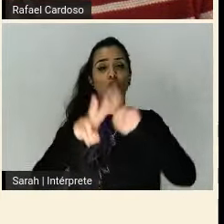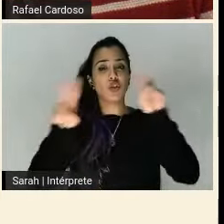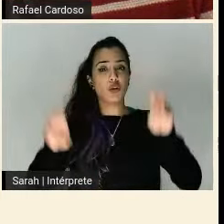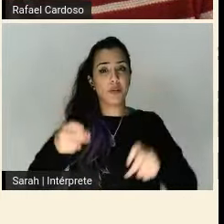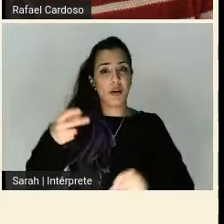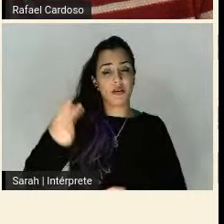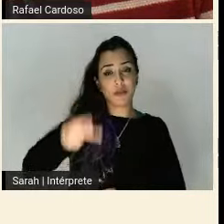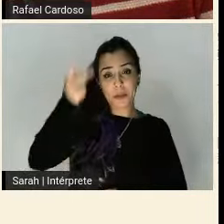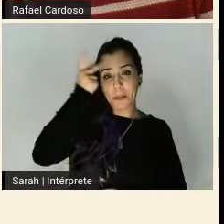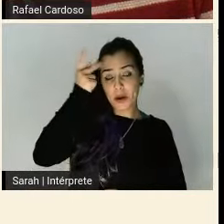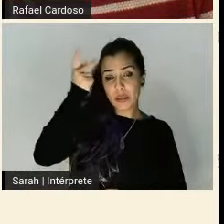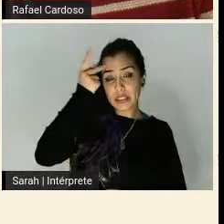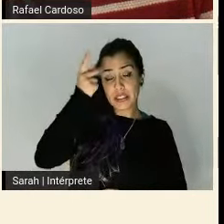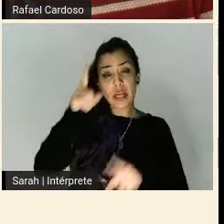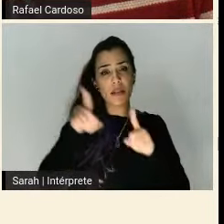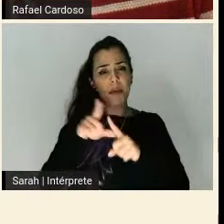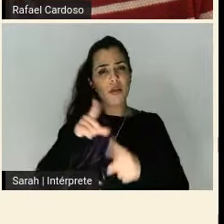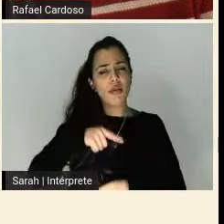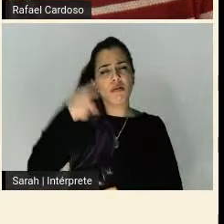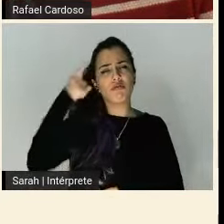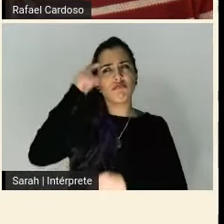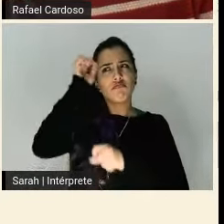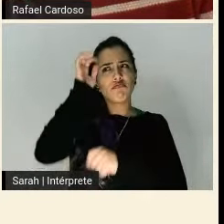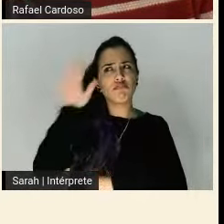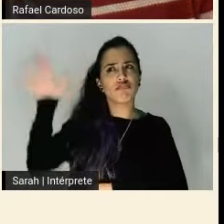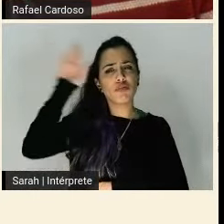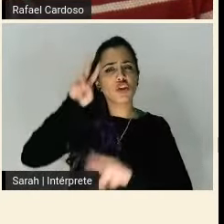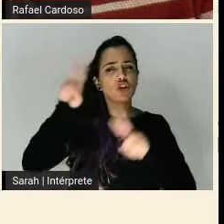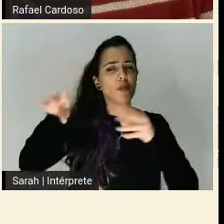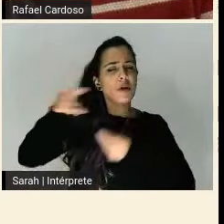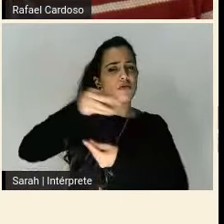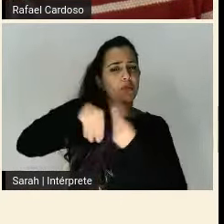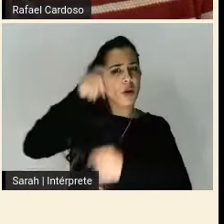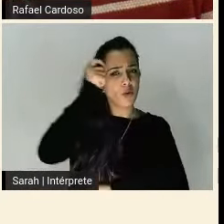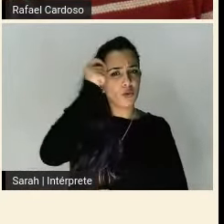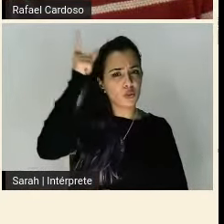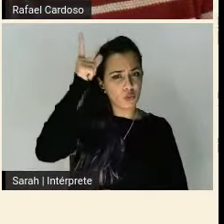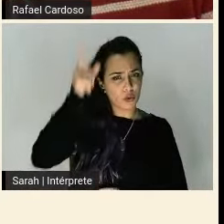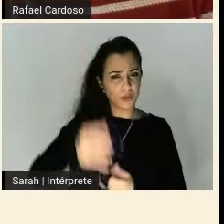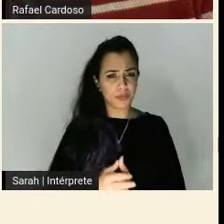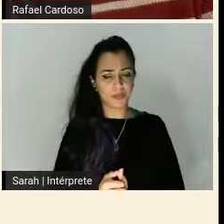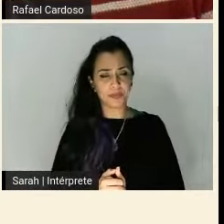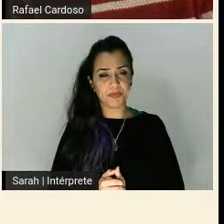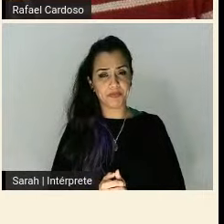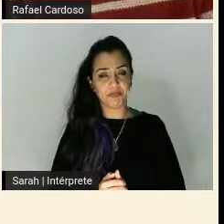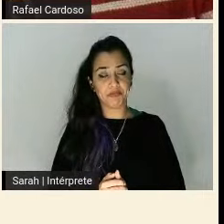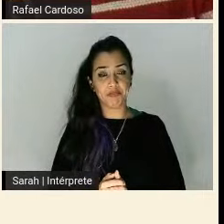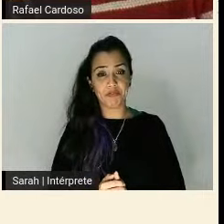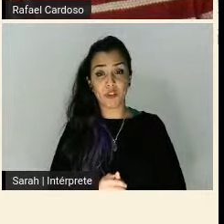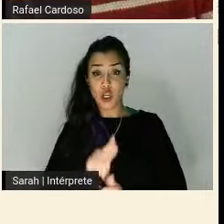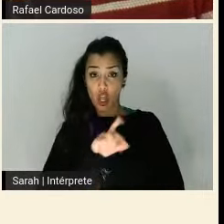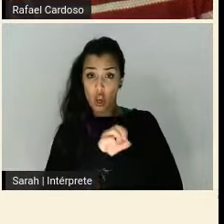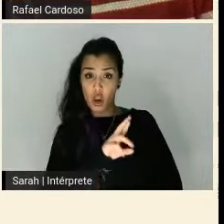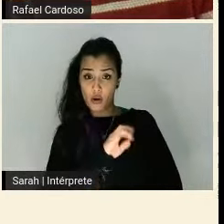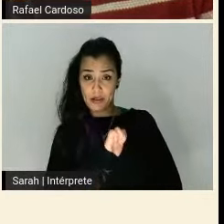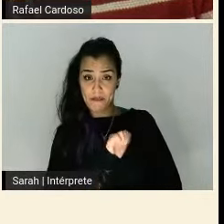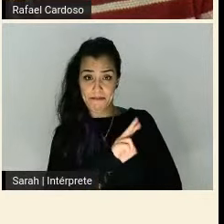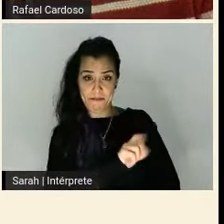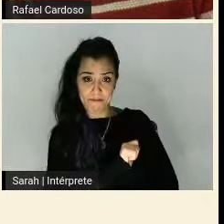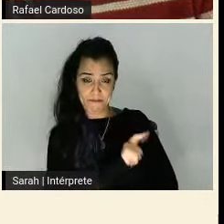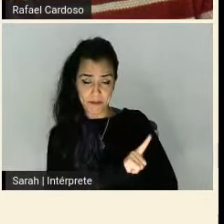patamar de afirmação explícita de hegemonia cultural. Para Lorival, sem o corte operado